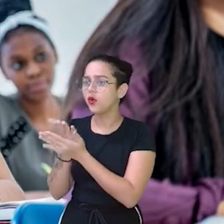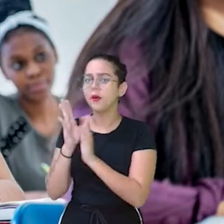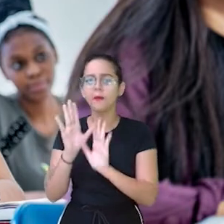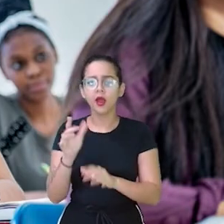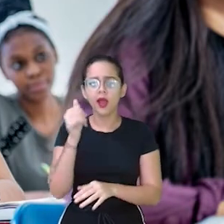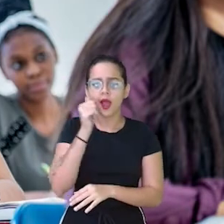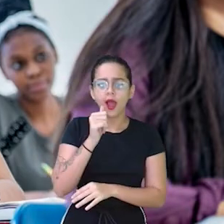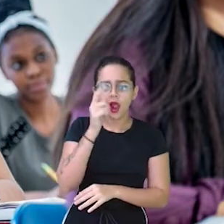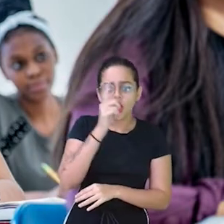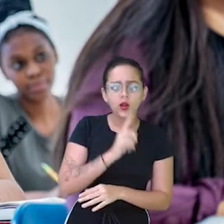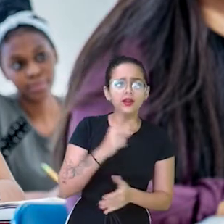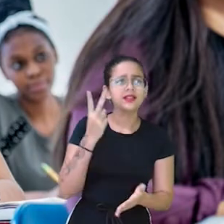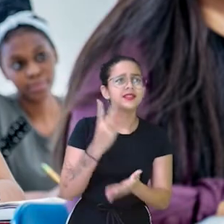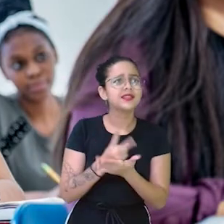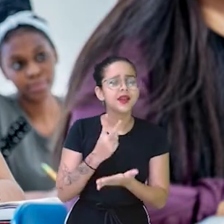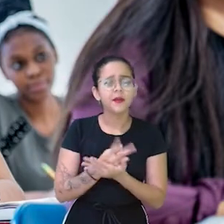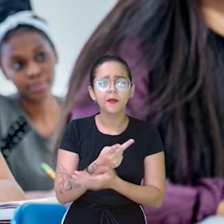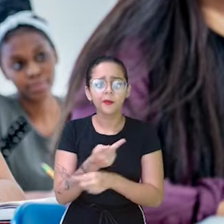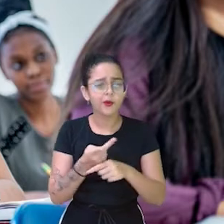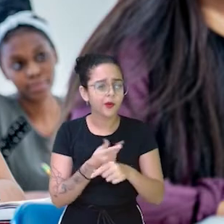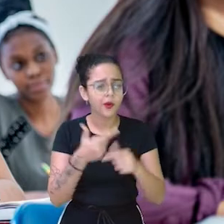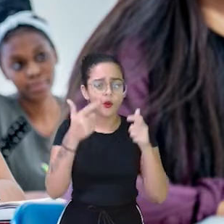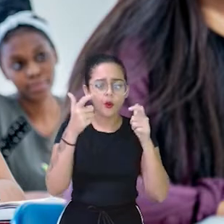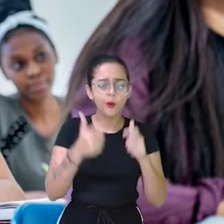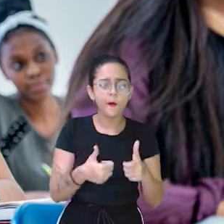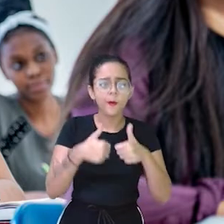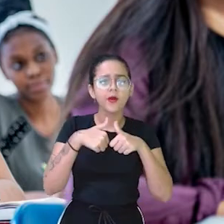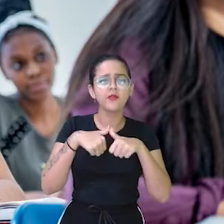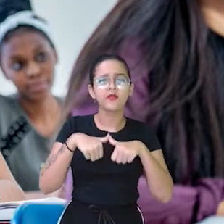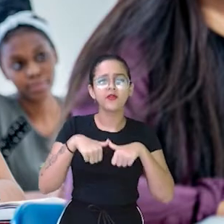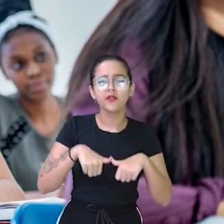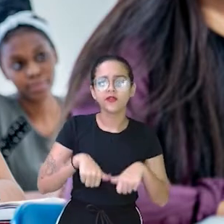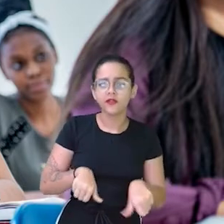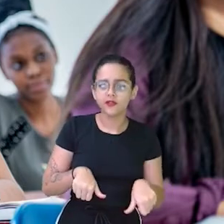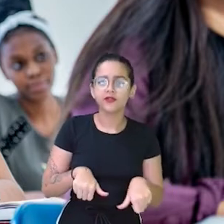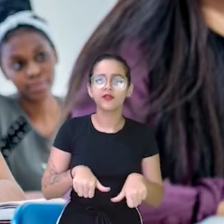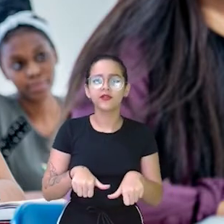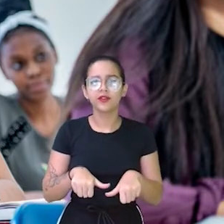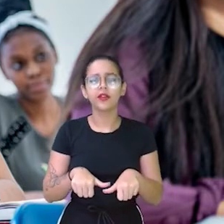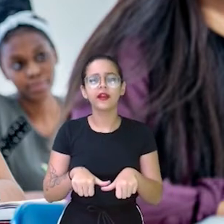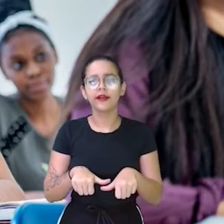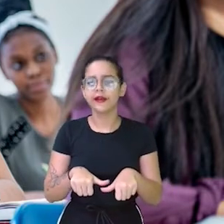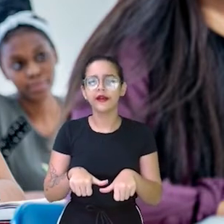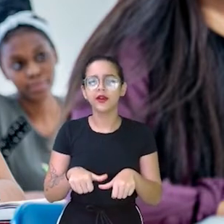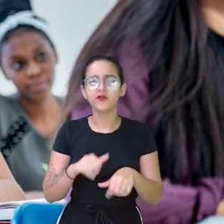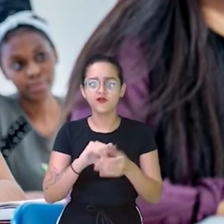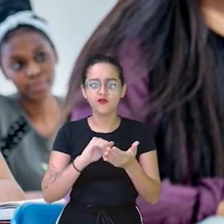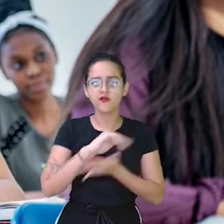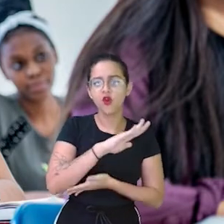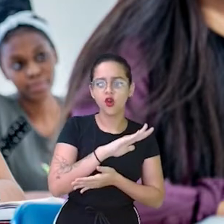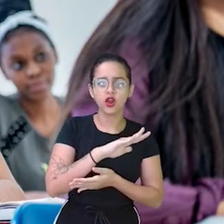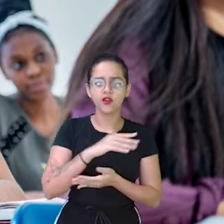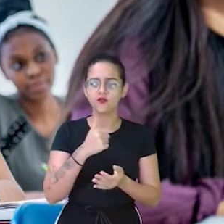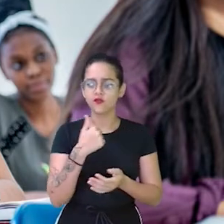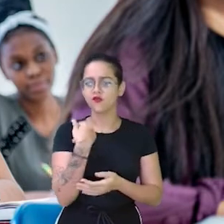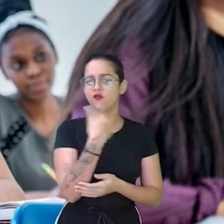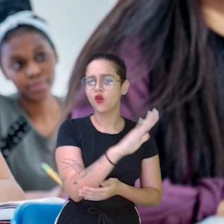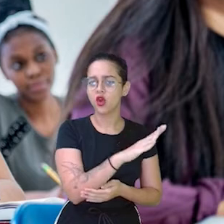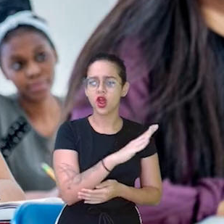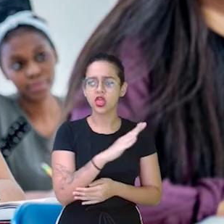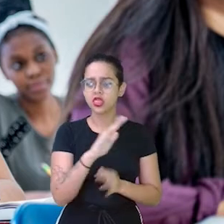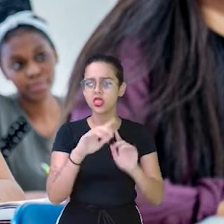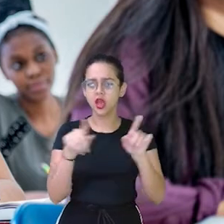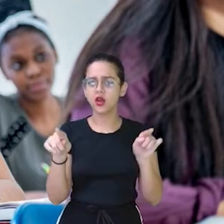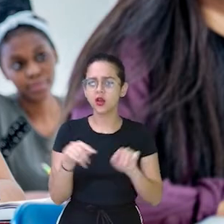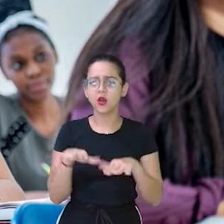ficava procurando algum lugar para ficar matando aula. Vê se pode. Que futuro vocês acham